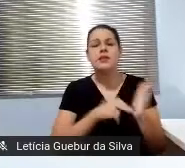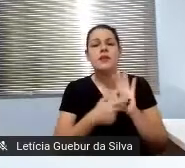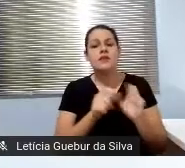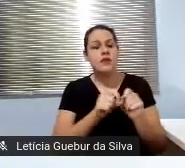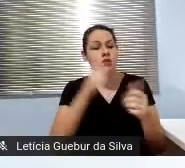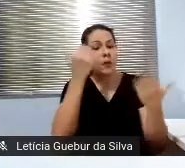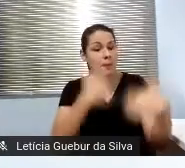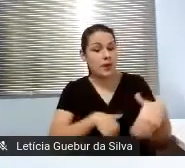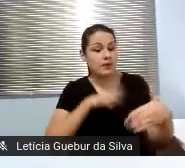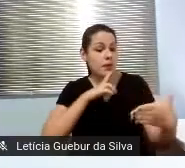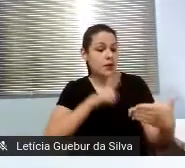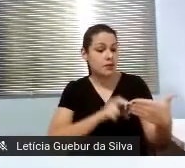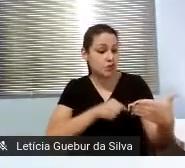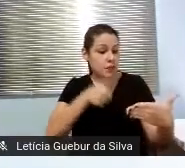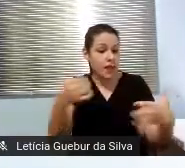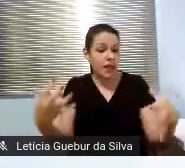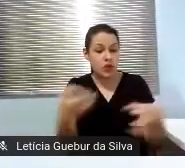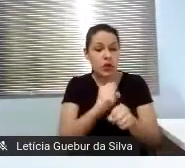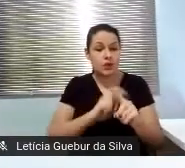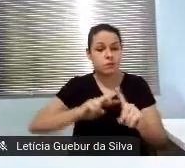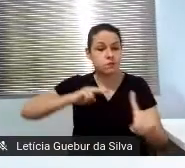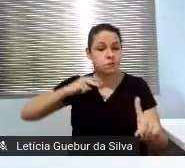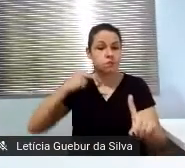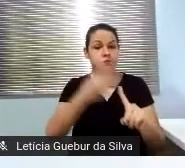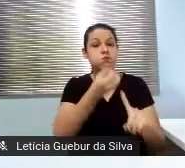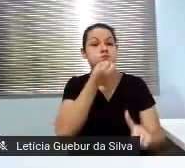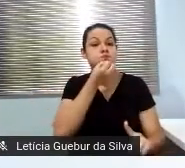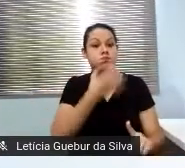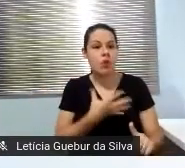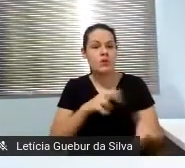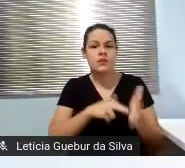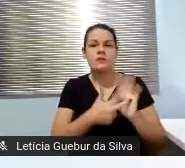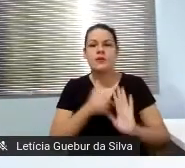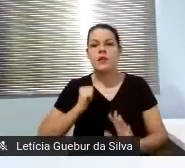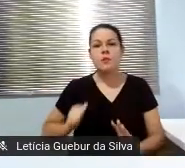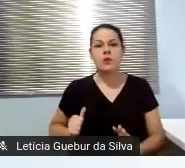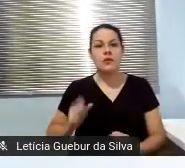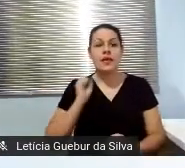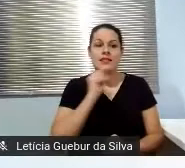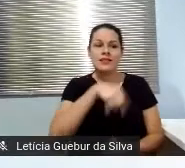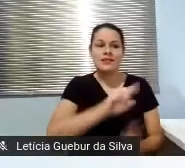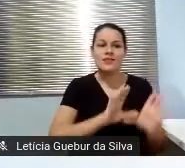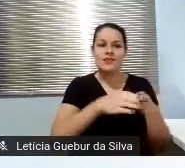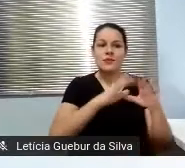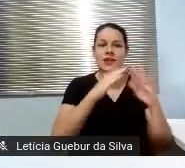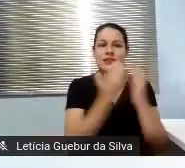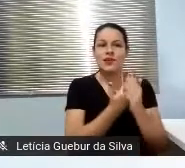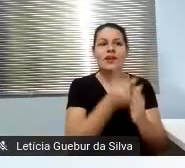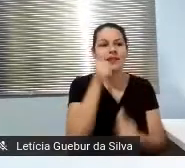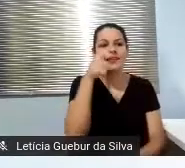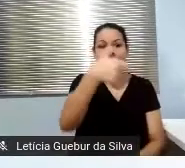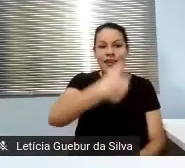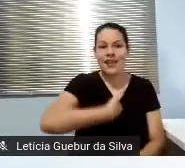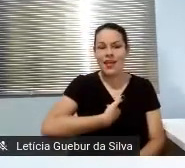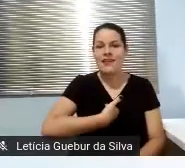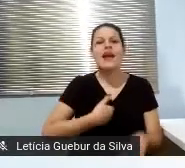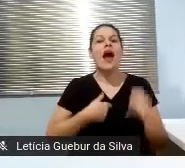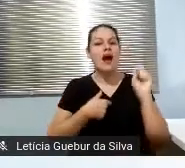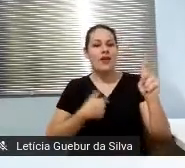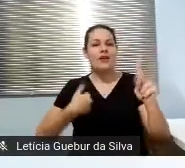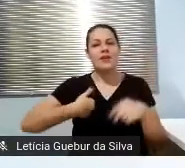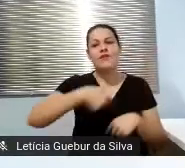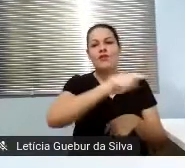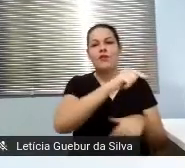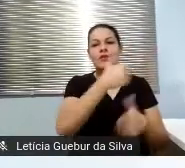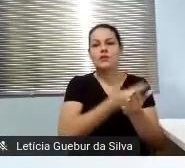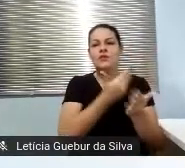bem na prova, é um aluno que aquela escola, que interessa para aquela escola, na verdade, aí aquela escola te dá uma bolsa, seja de 100%,